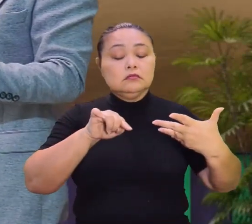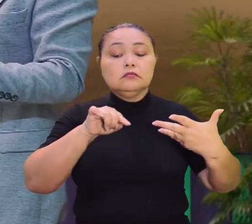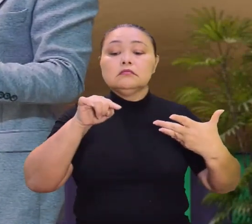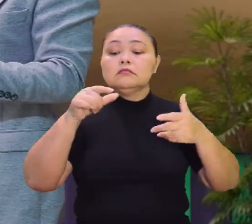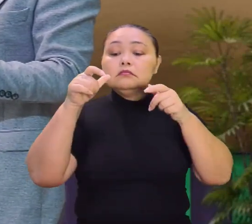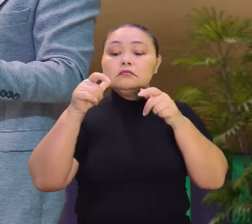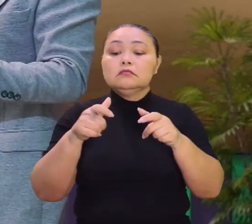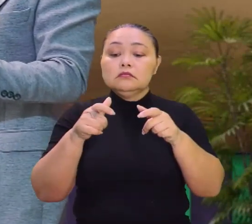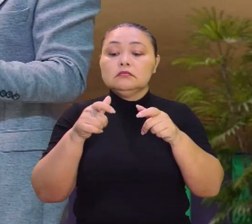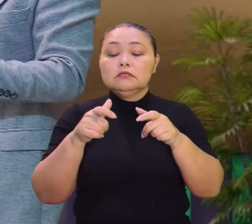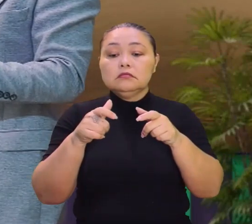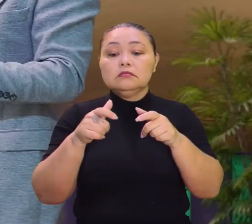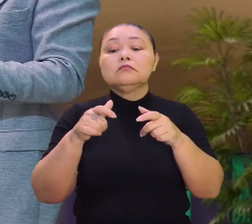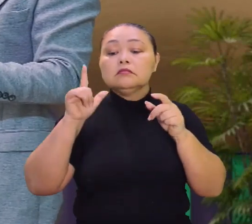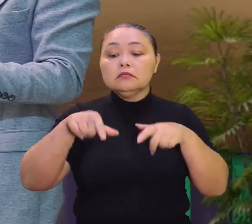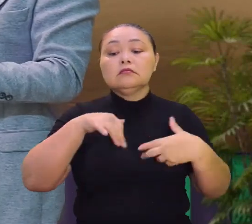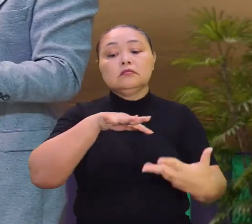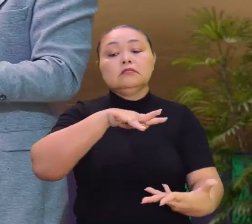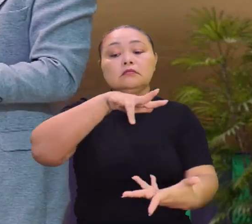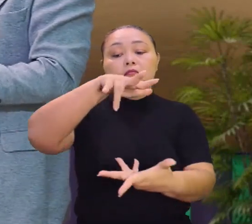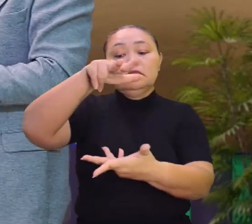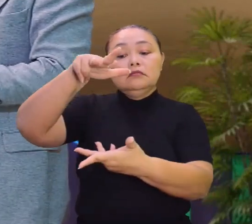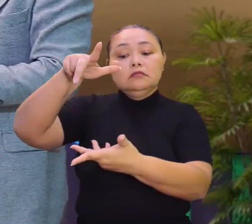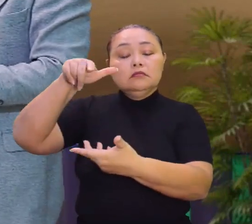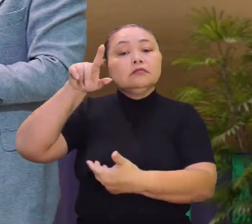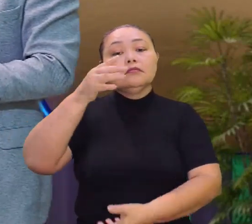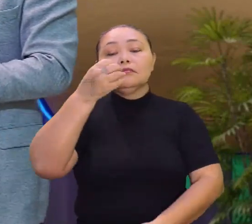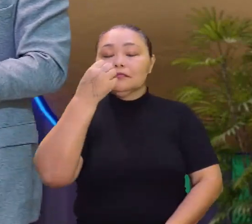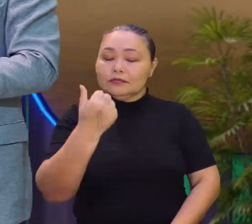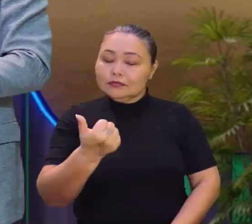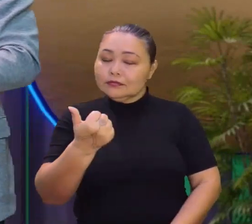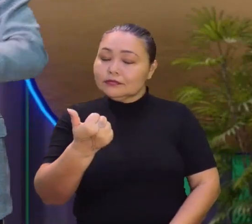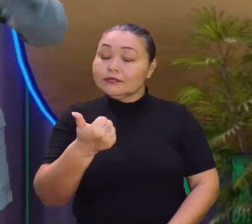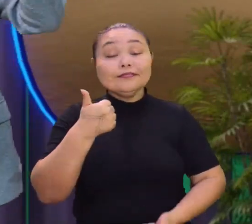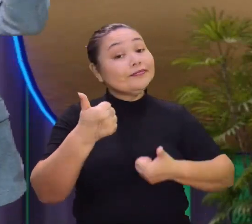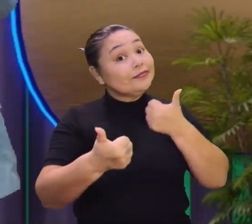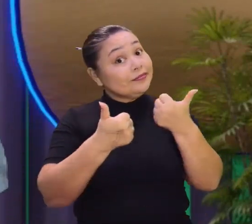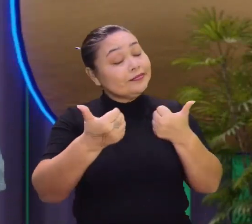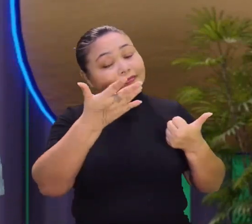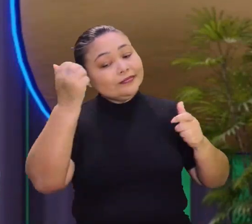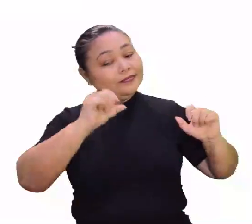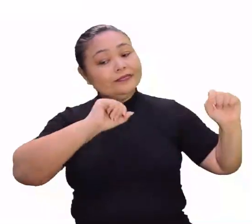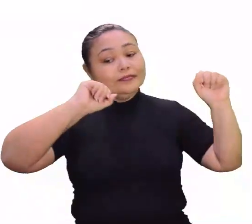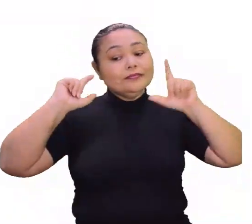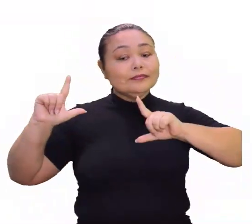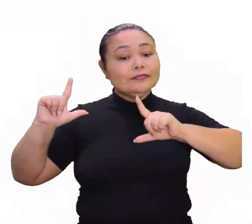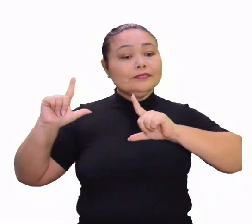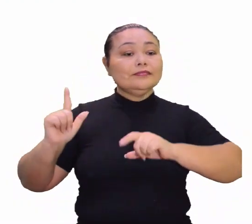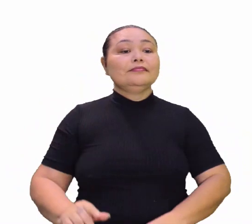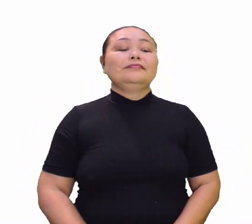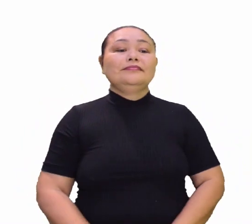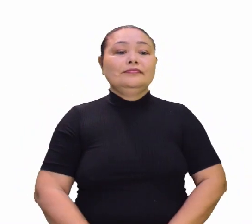só local. Com certeza. global. Exato. É isso? Muito bem. Beleza. Vamos lá no quadro.